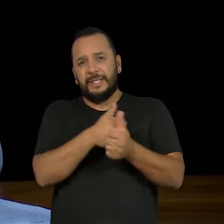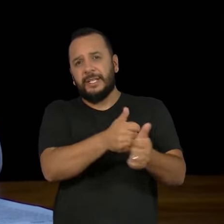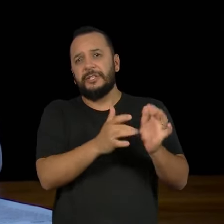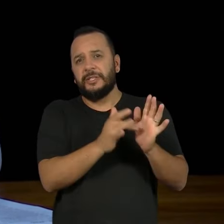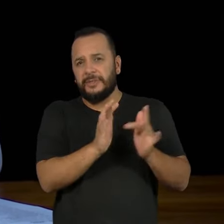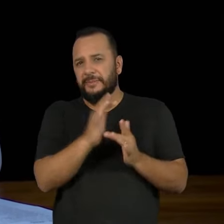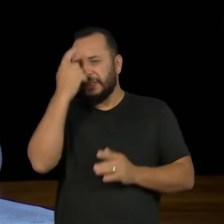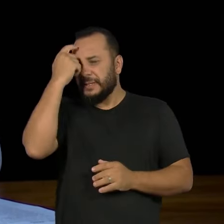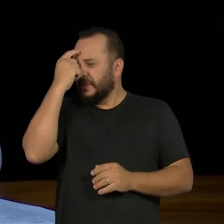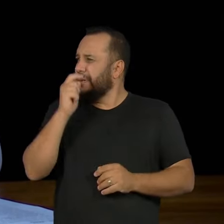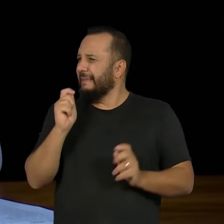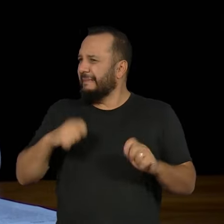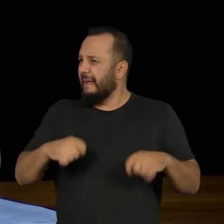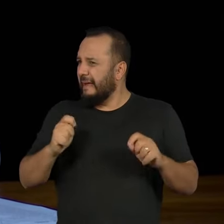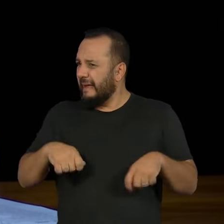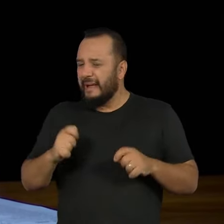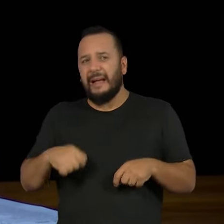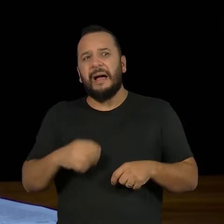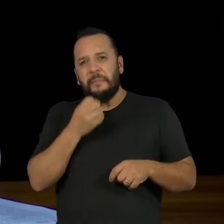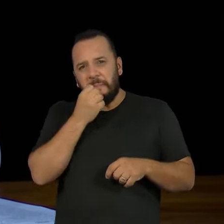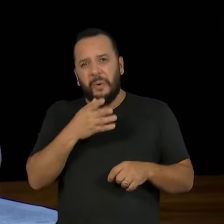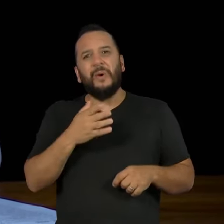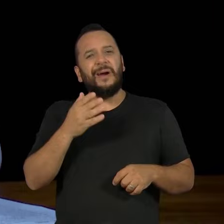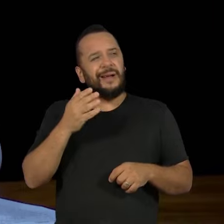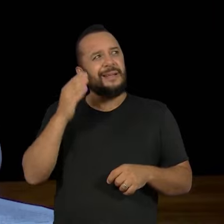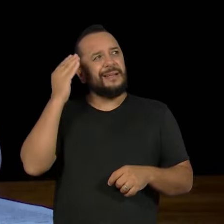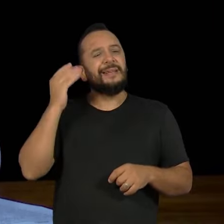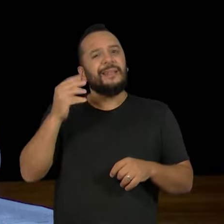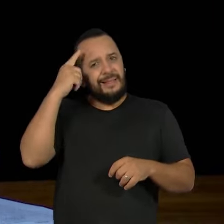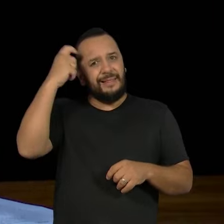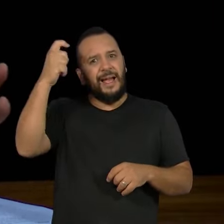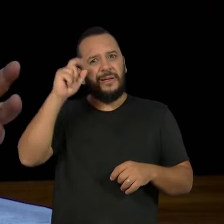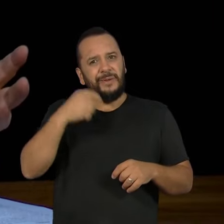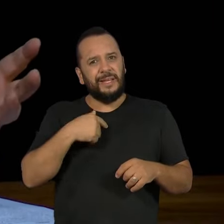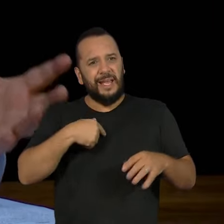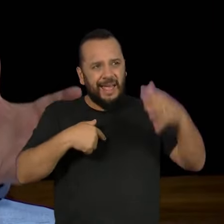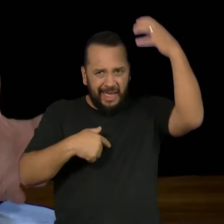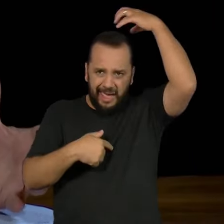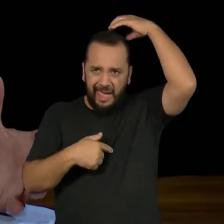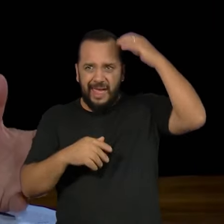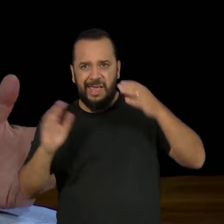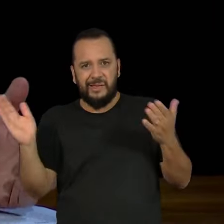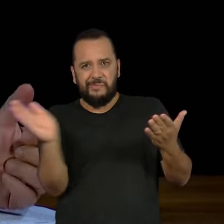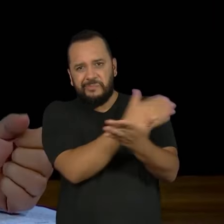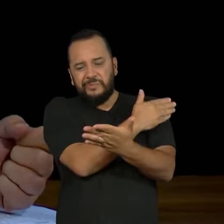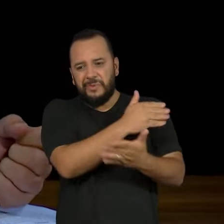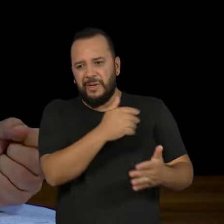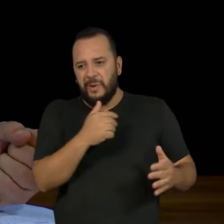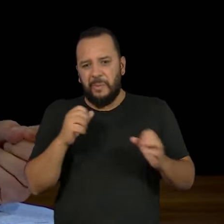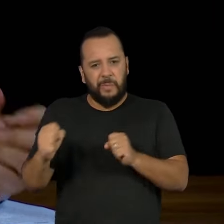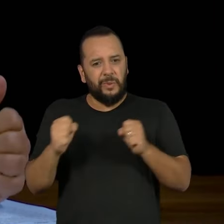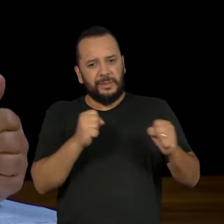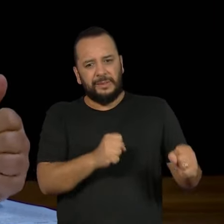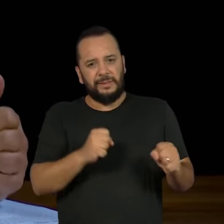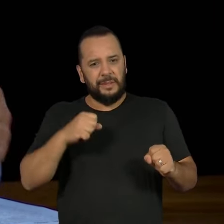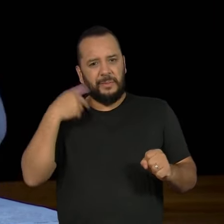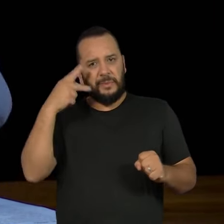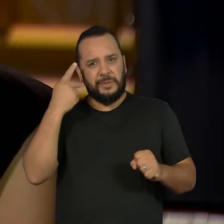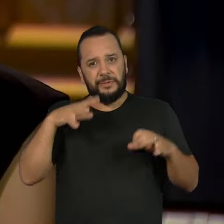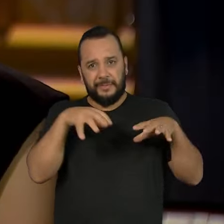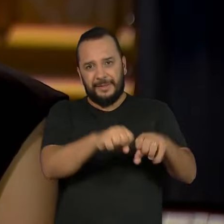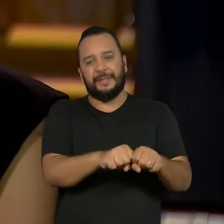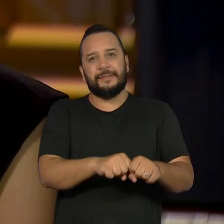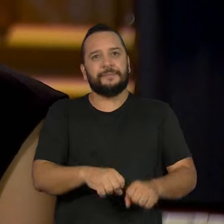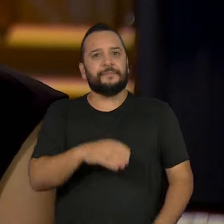pensaram quer saber até que não é uma má ideia essa de conquistar o poder político a minha convidada